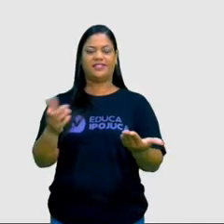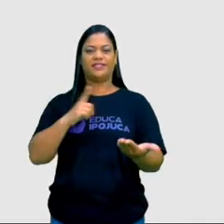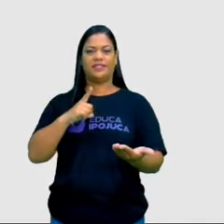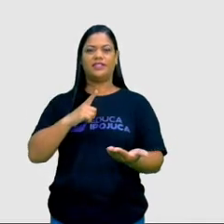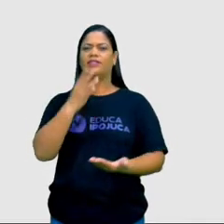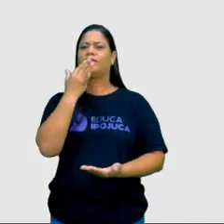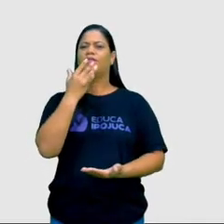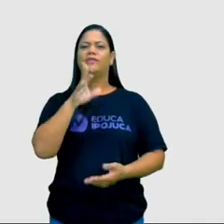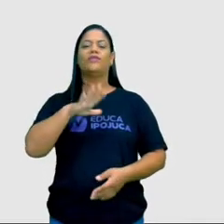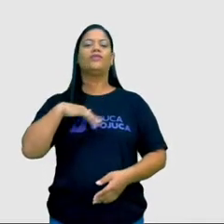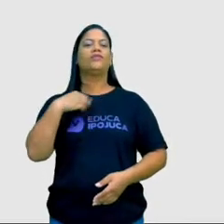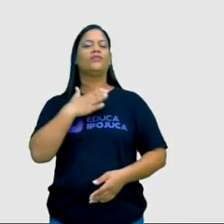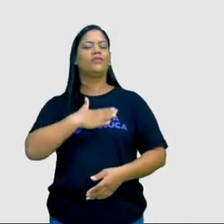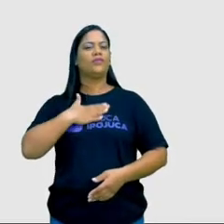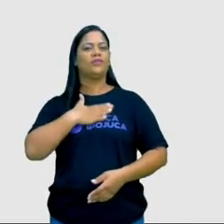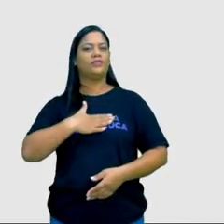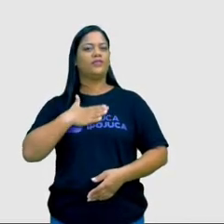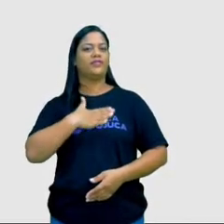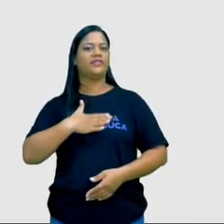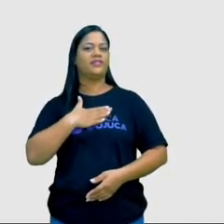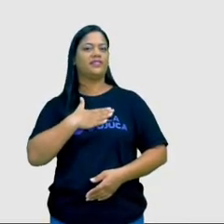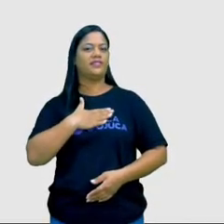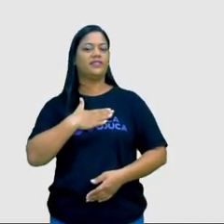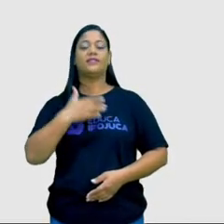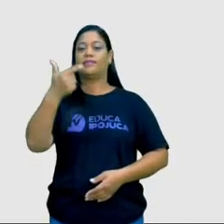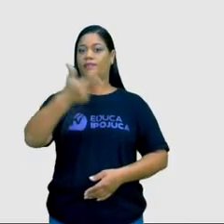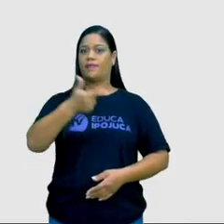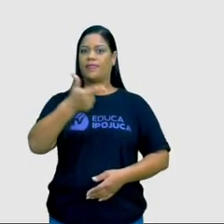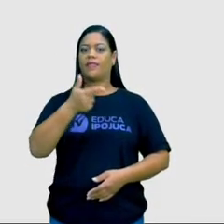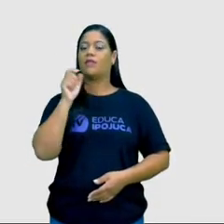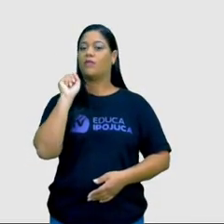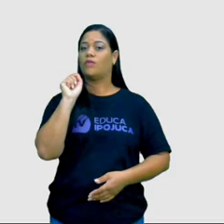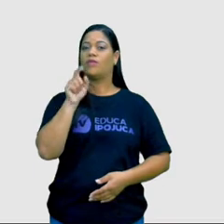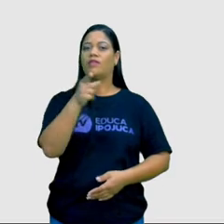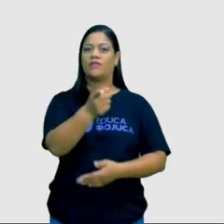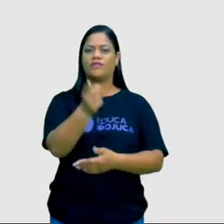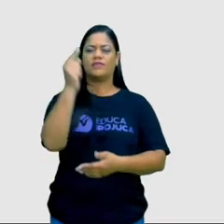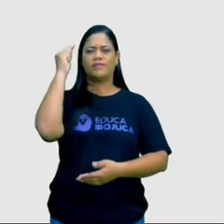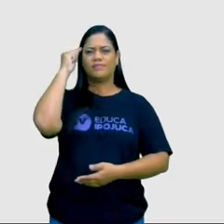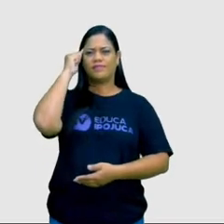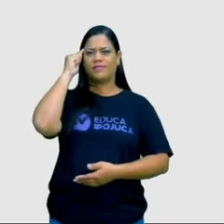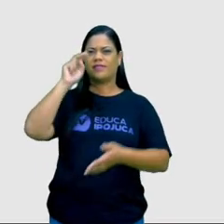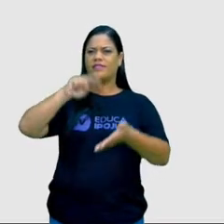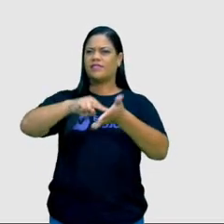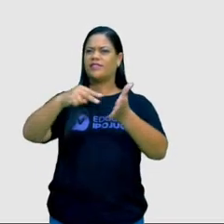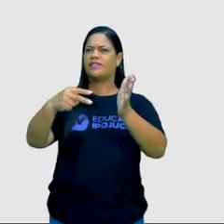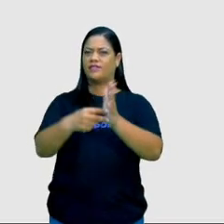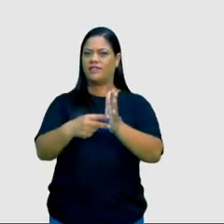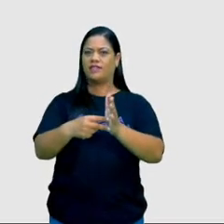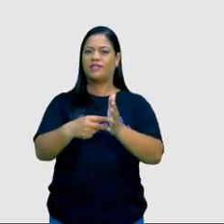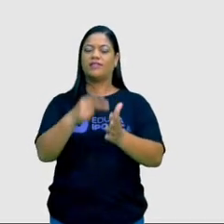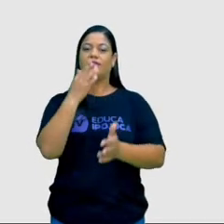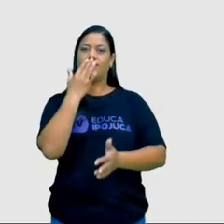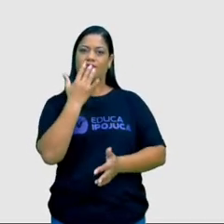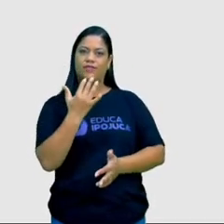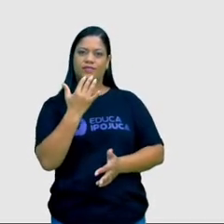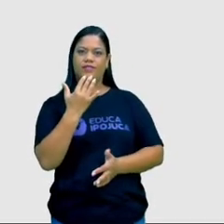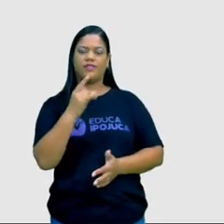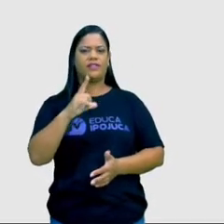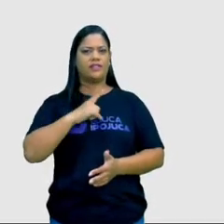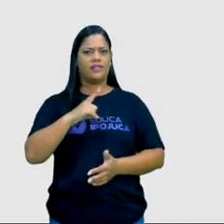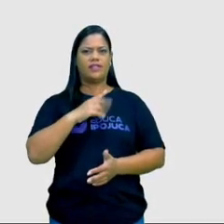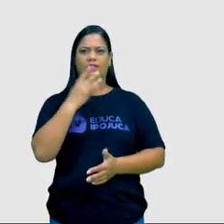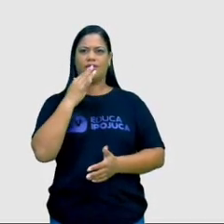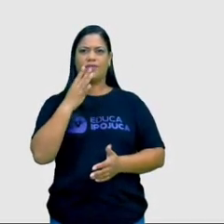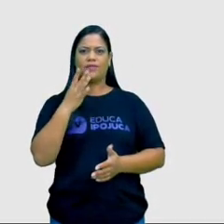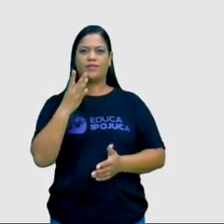cor preferida? Qual é a cor que você gosta? No 2, o que você achou do significado das cores? Você acha que existem